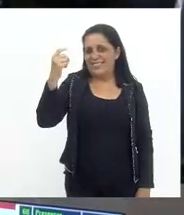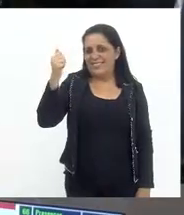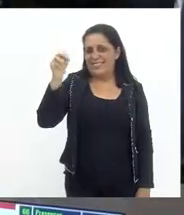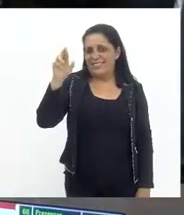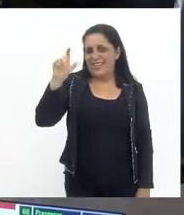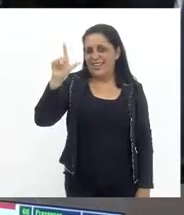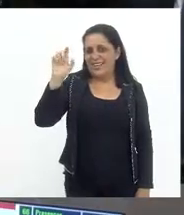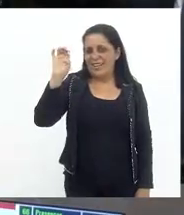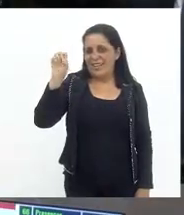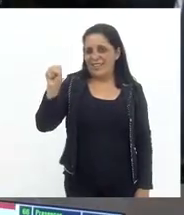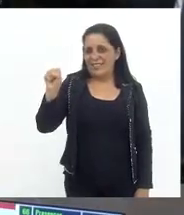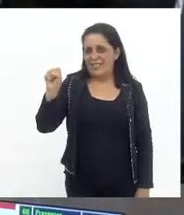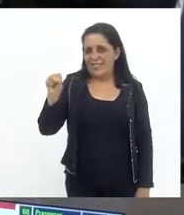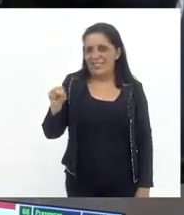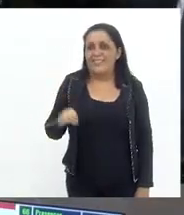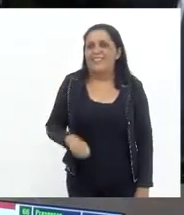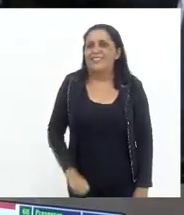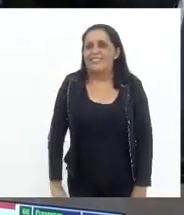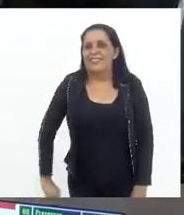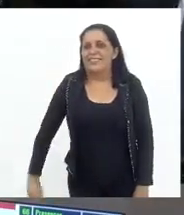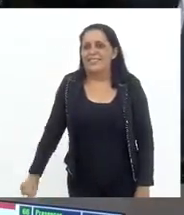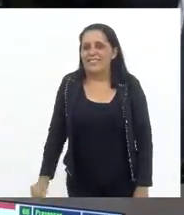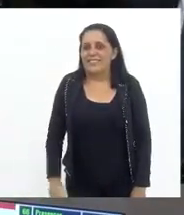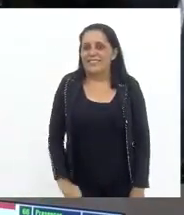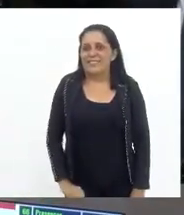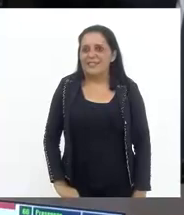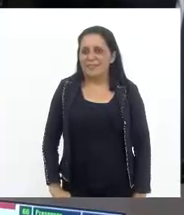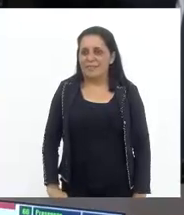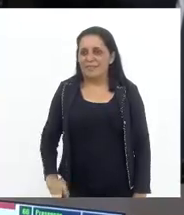Librelon, é de Librelon também. É de Luiz, o meu também.